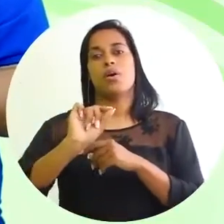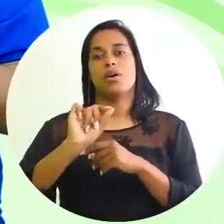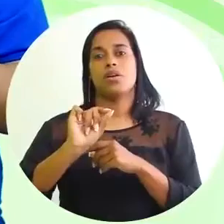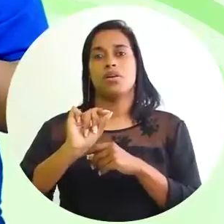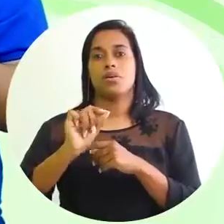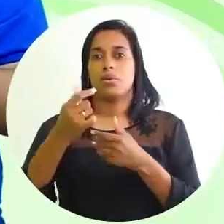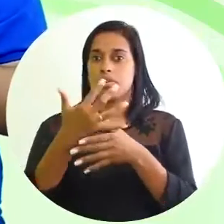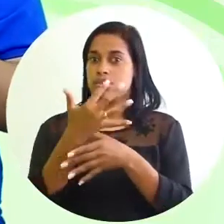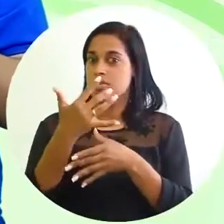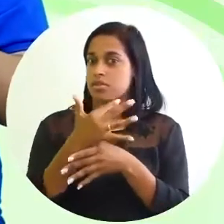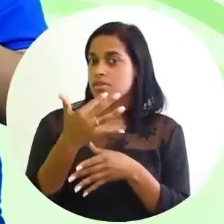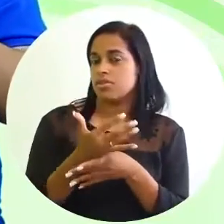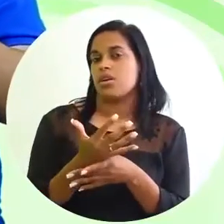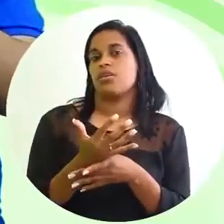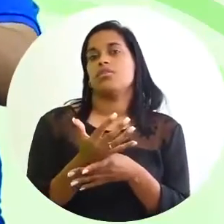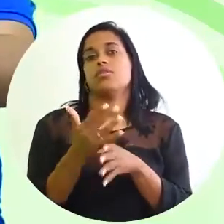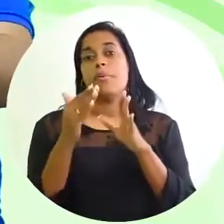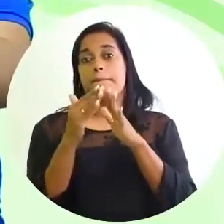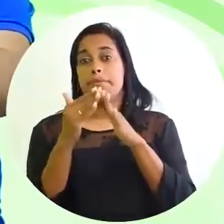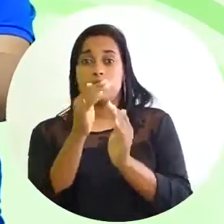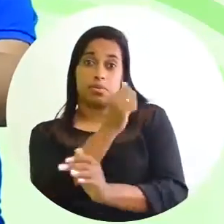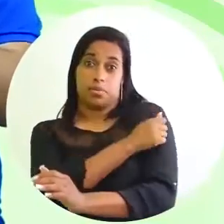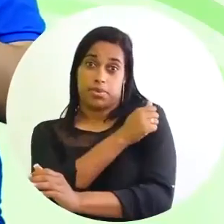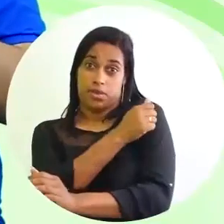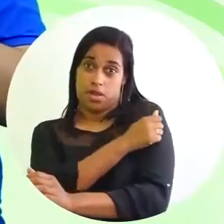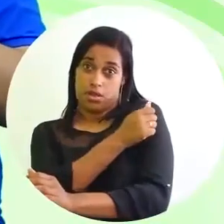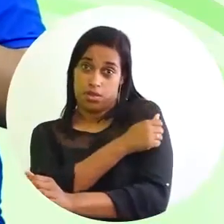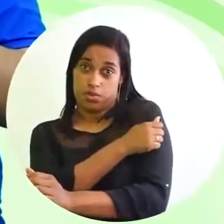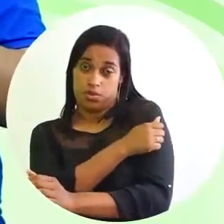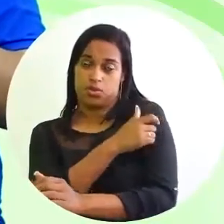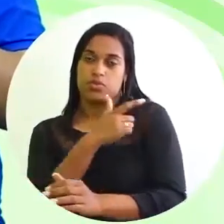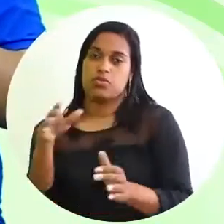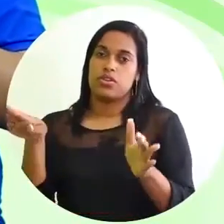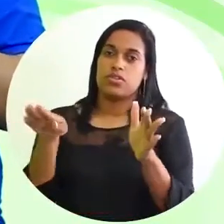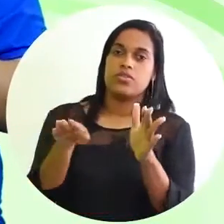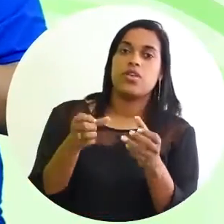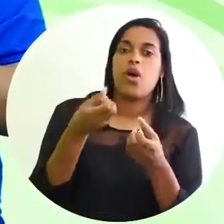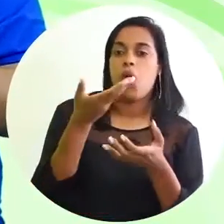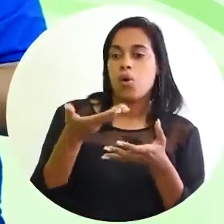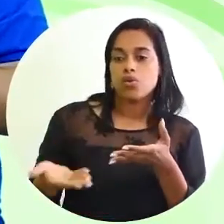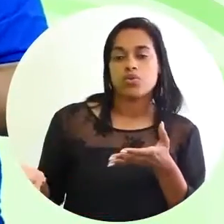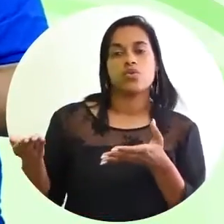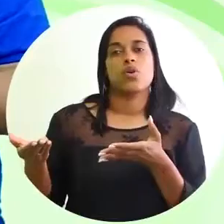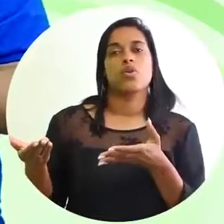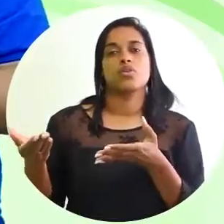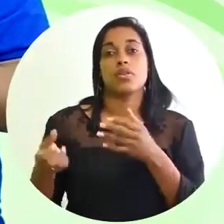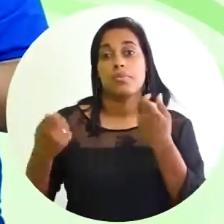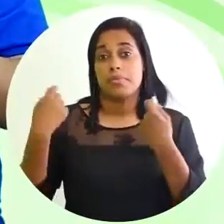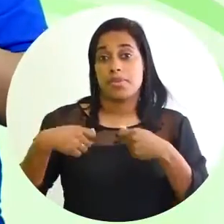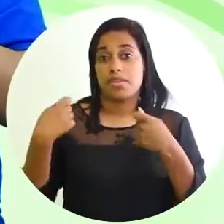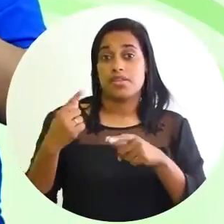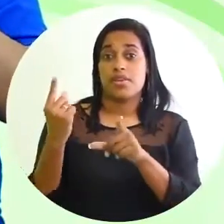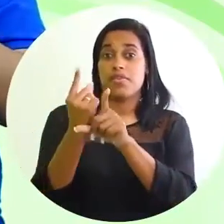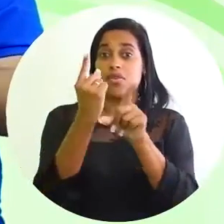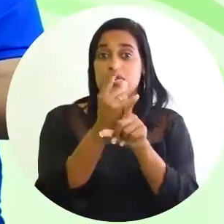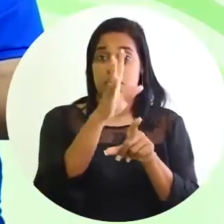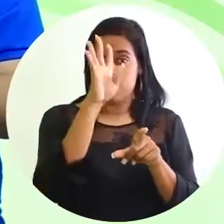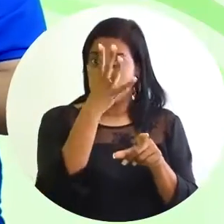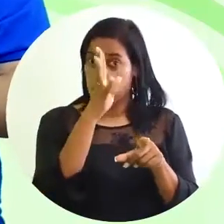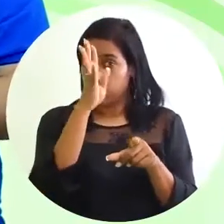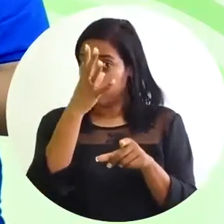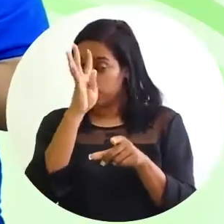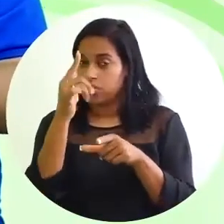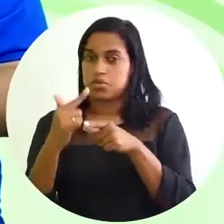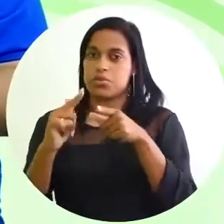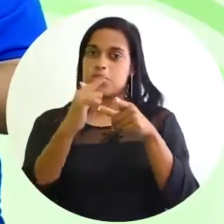seja, onde uma cidade pedia para os alunos que eles viessem como consultores e eles precisavam achar